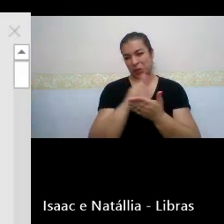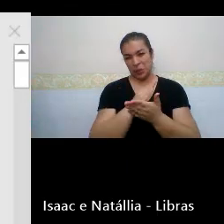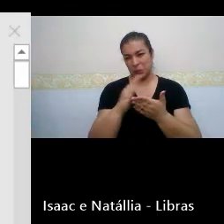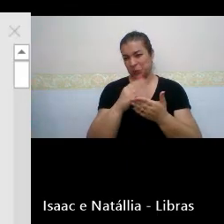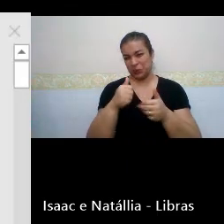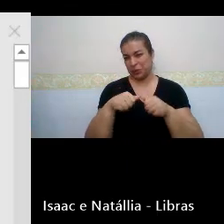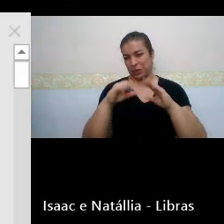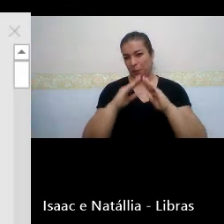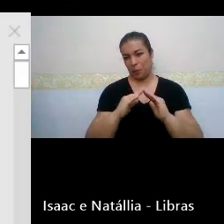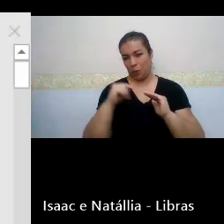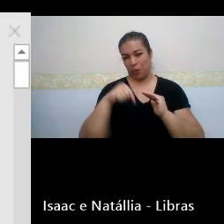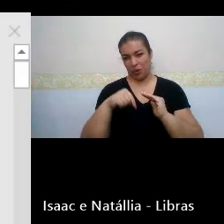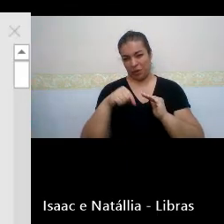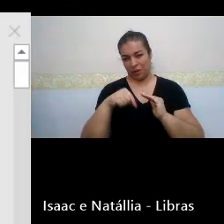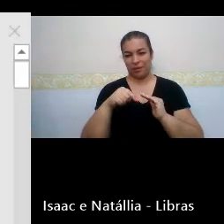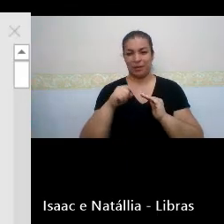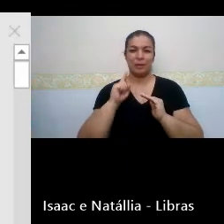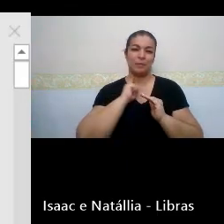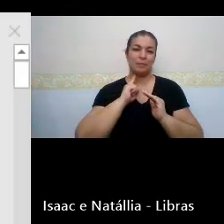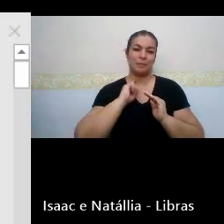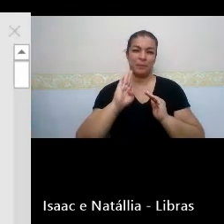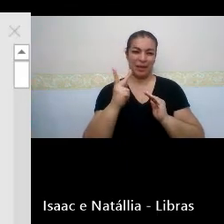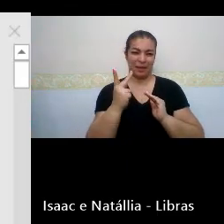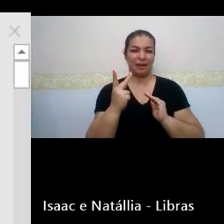residem em Belo Horizonte.